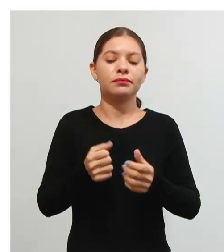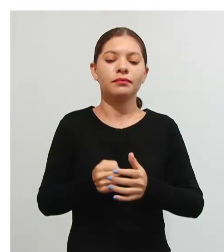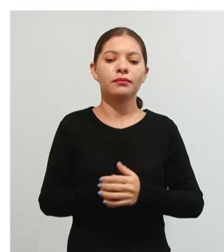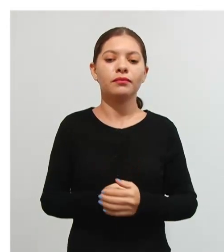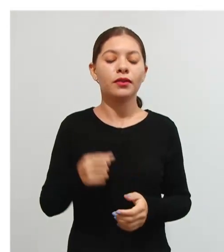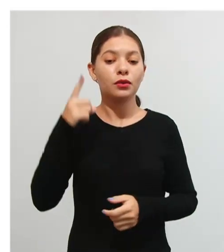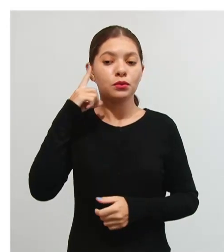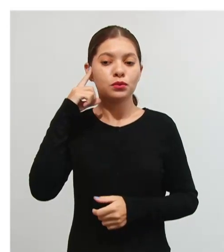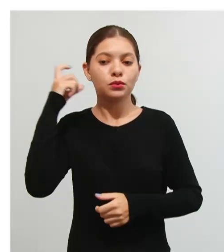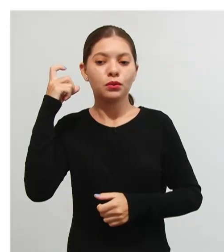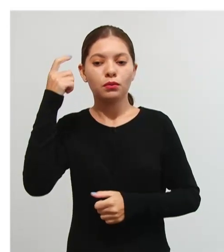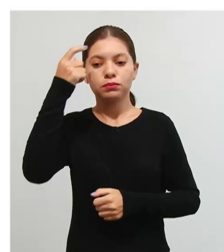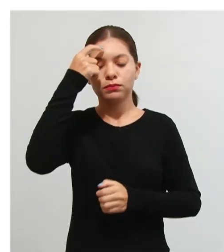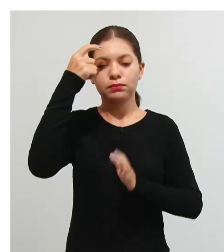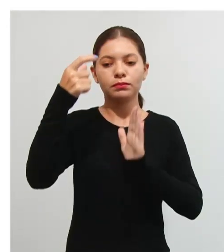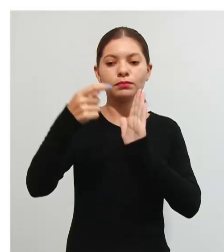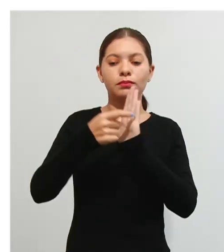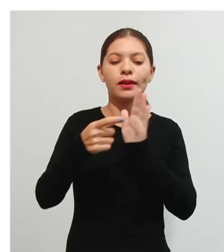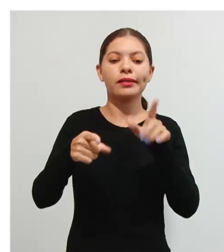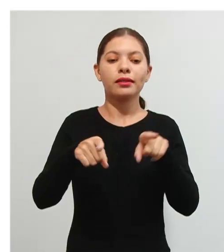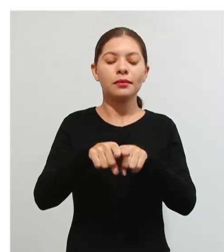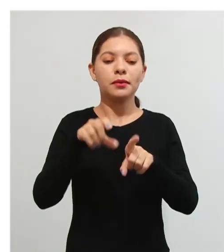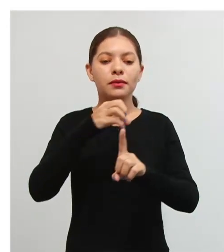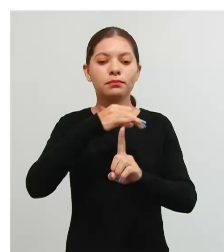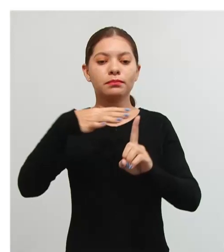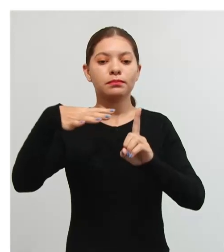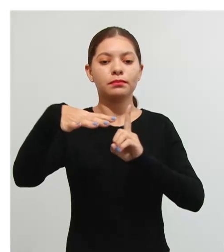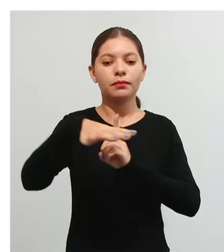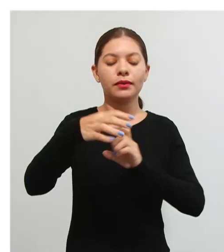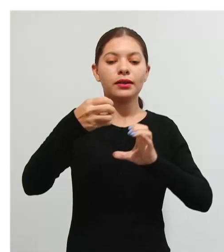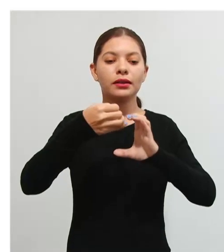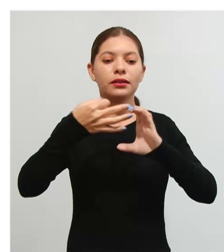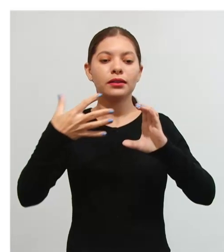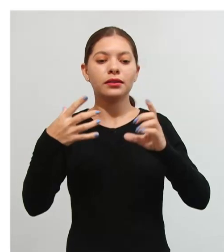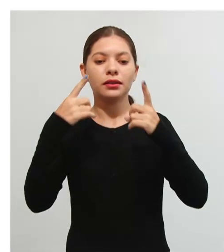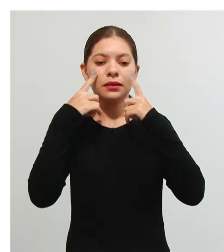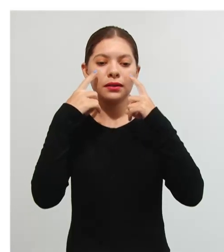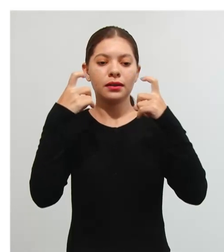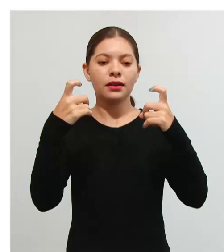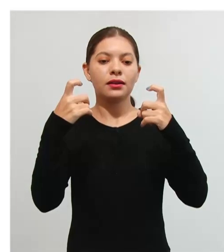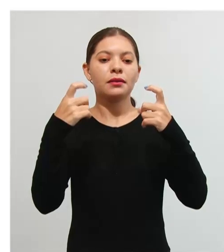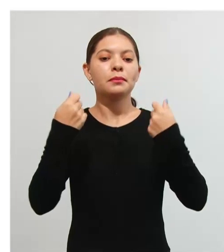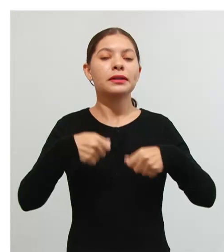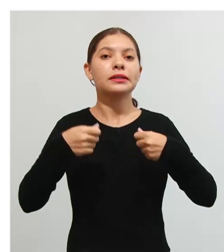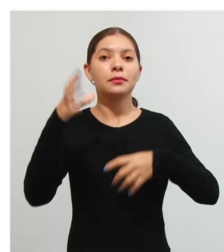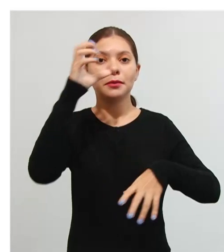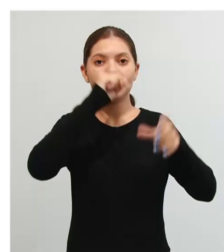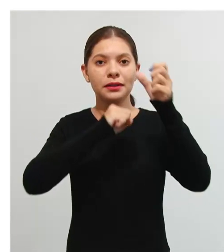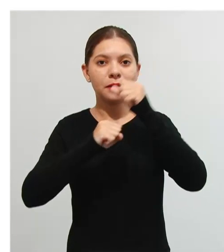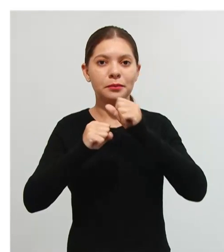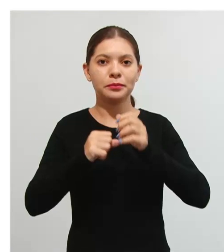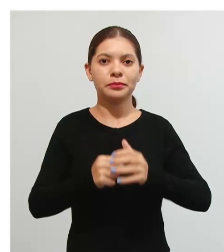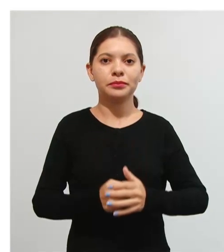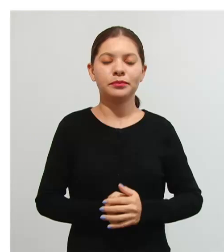sensoriais, intelectuais e sociais, segundo suas características, interesses e necessidades de